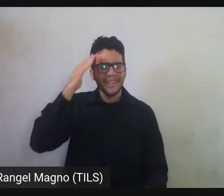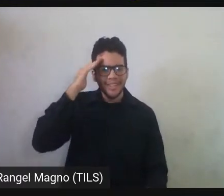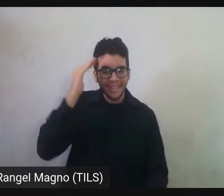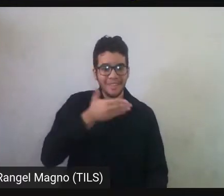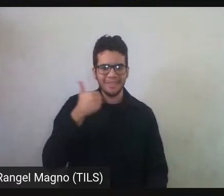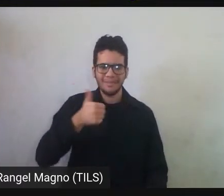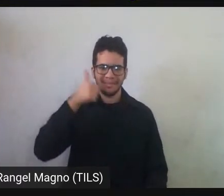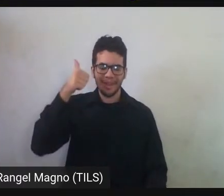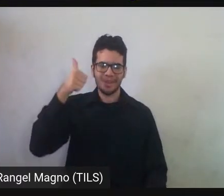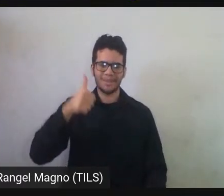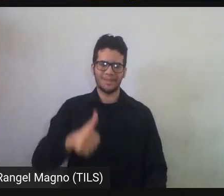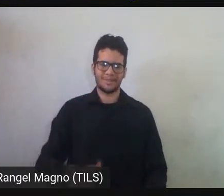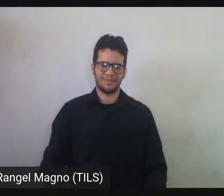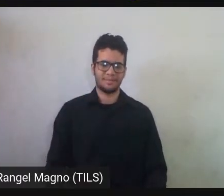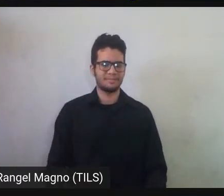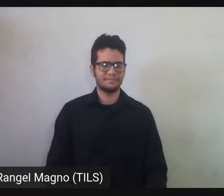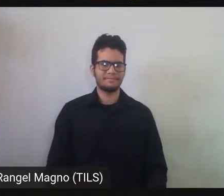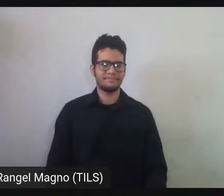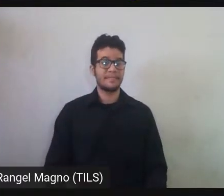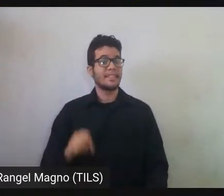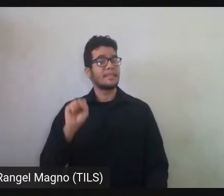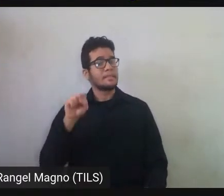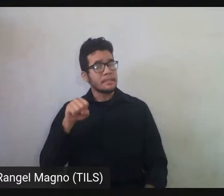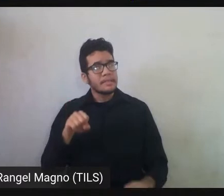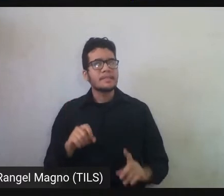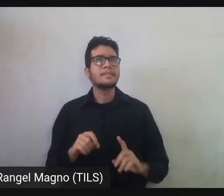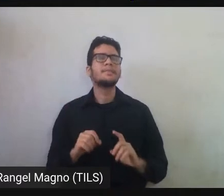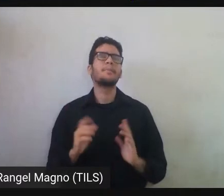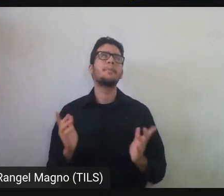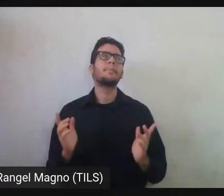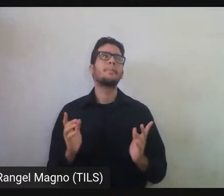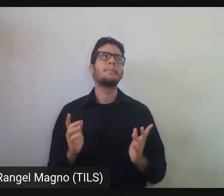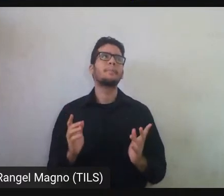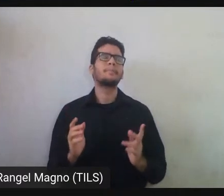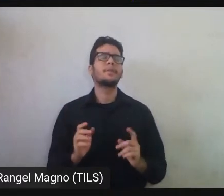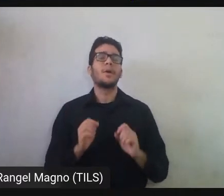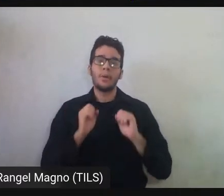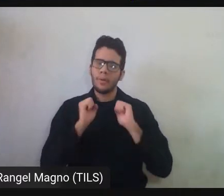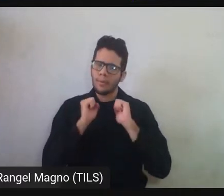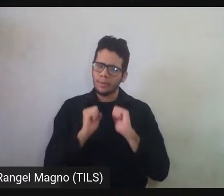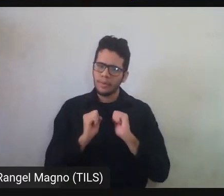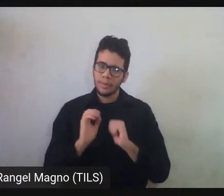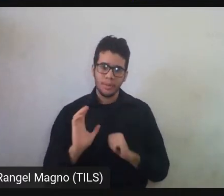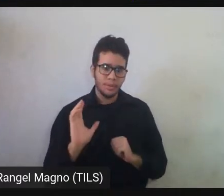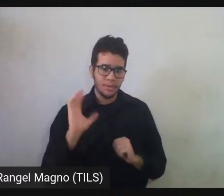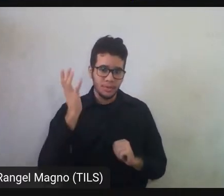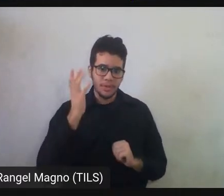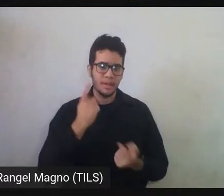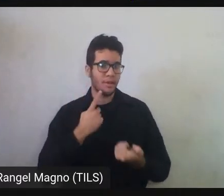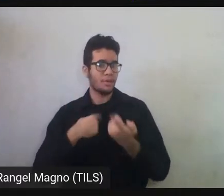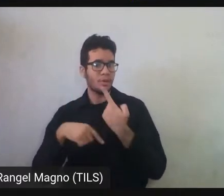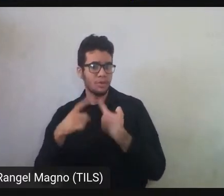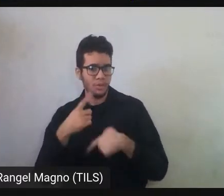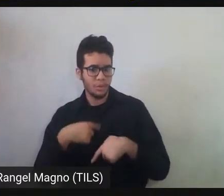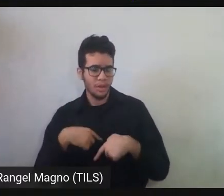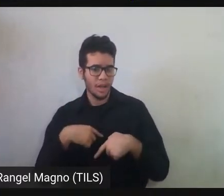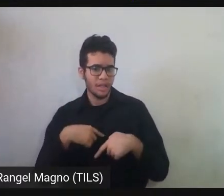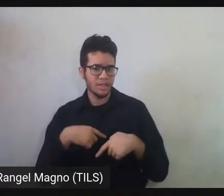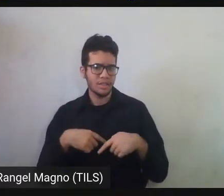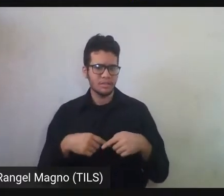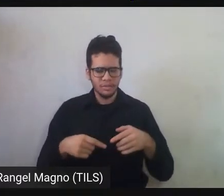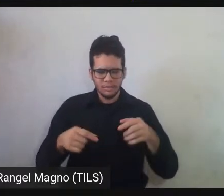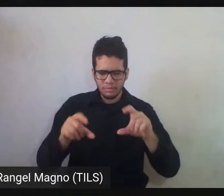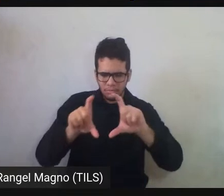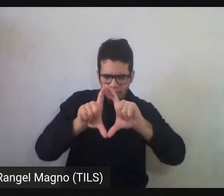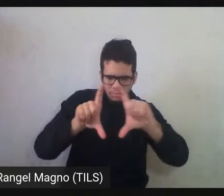os manuscritos claro que você pode ter vontade de trabalhar com algum manuscrito que não